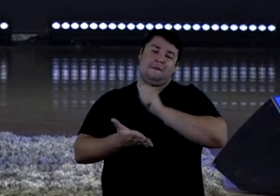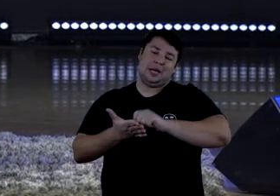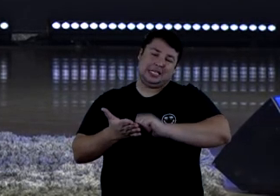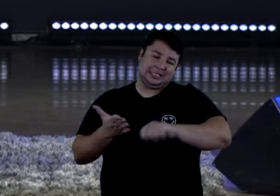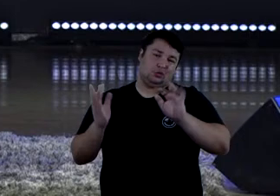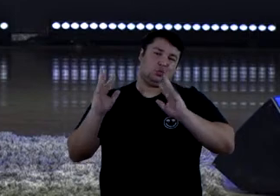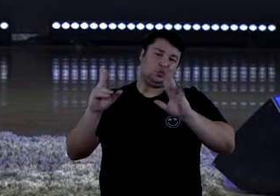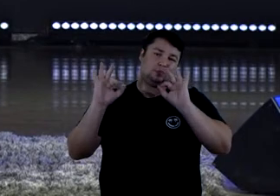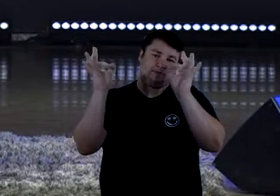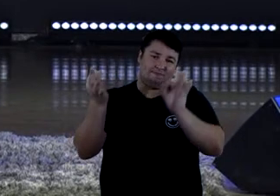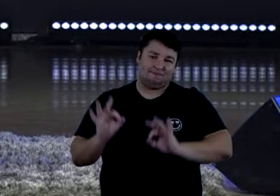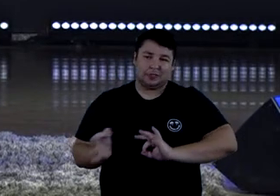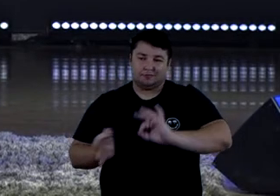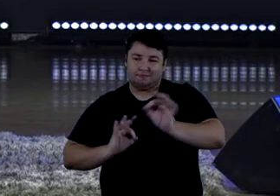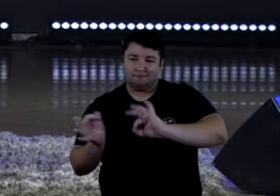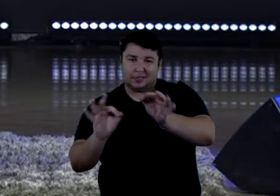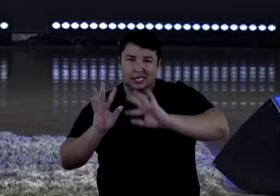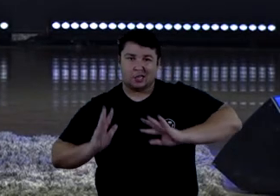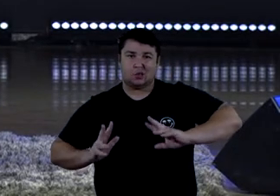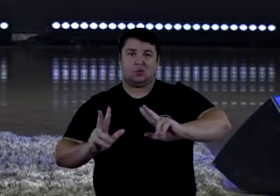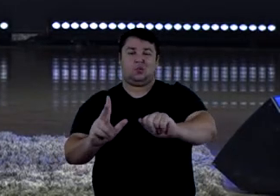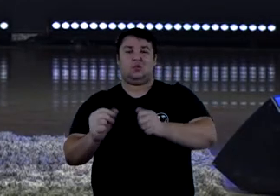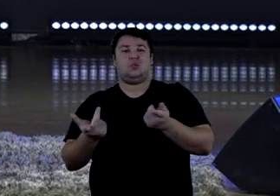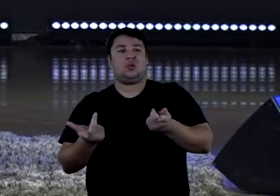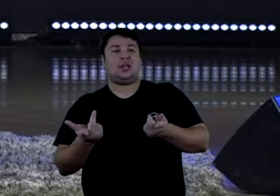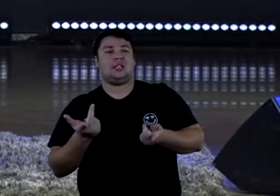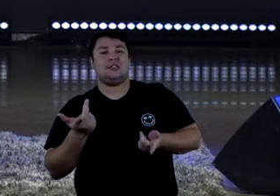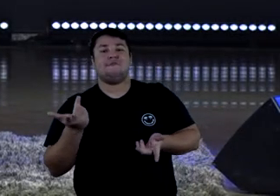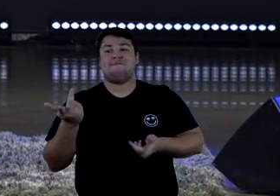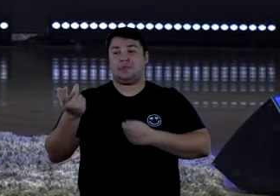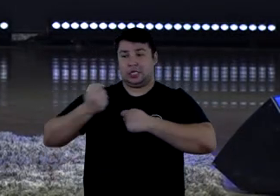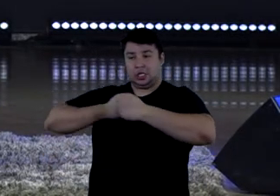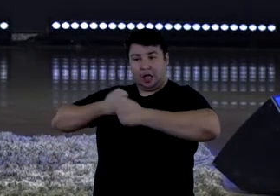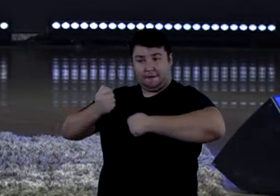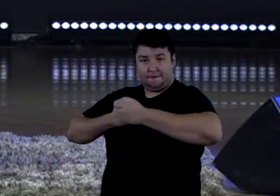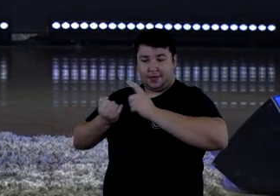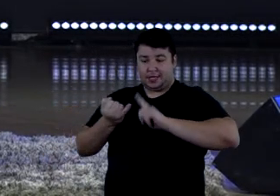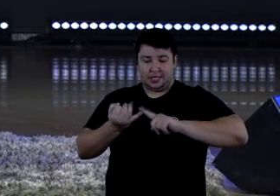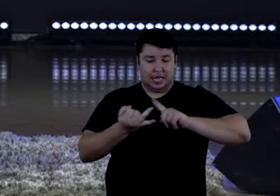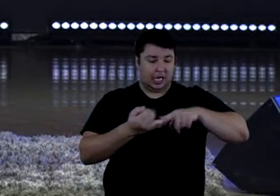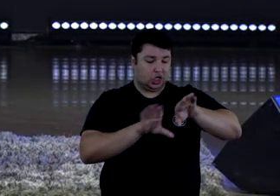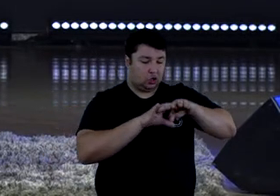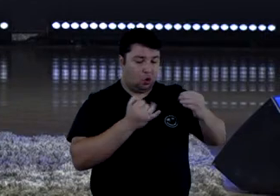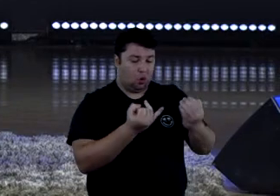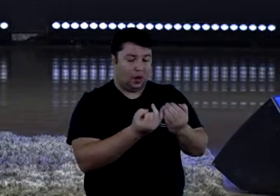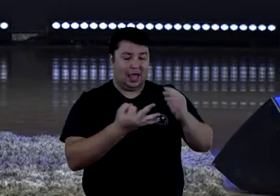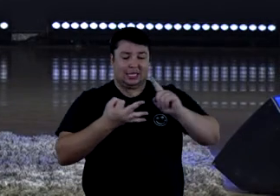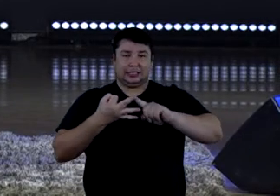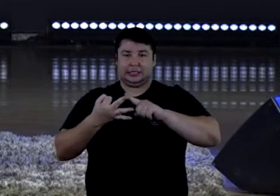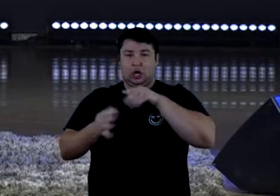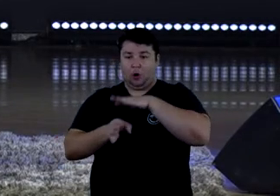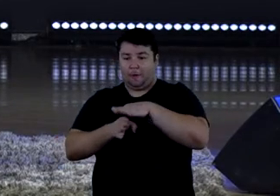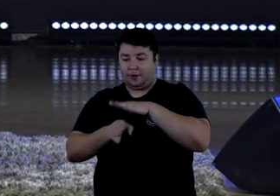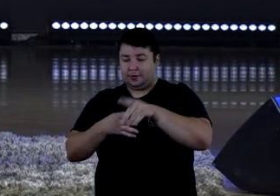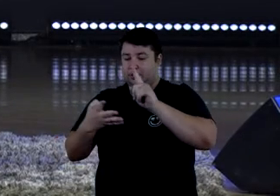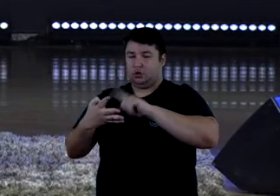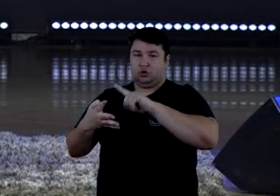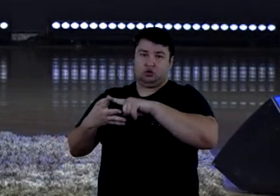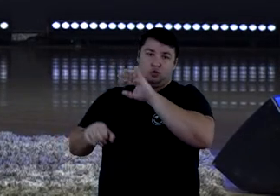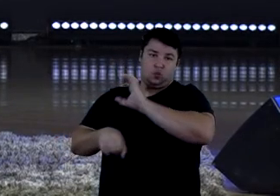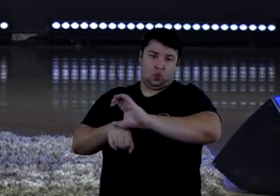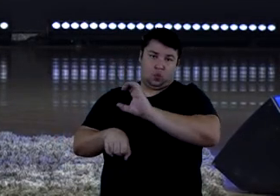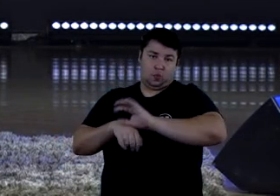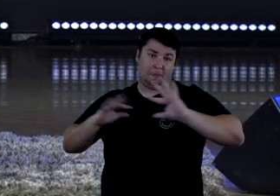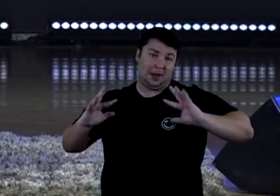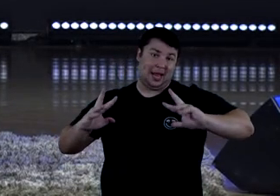programática de ministrações, de podcasts, de congressos, de aconselhamento, para todos